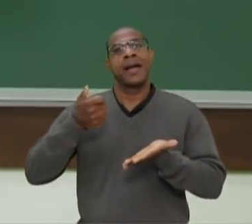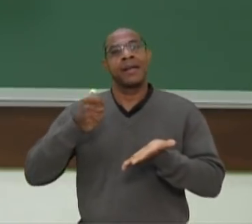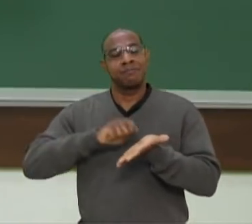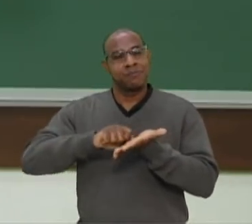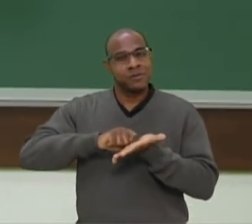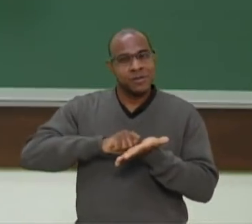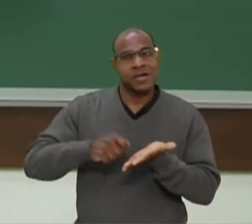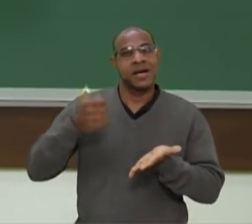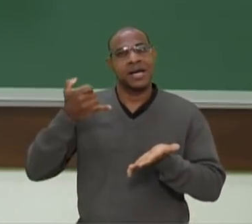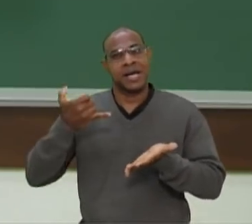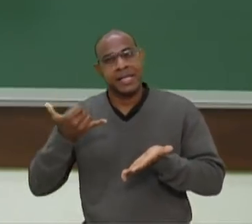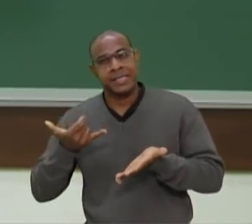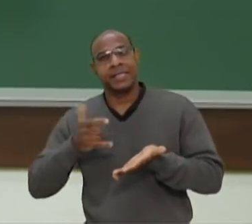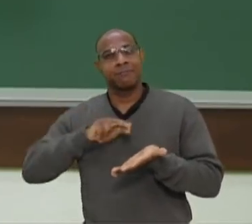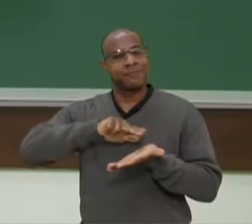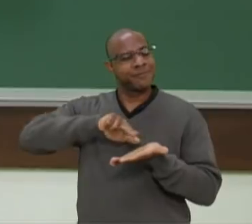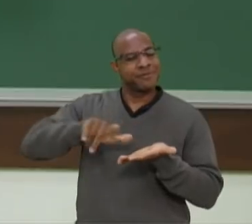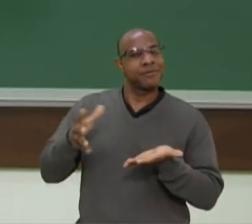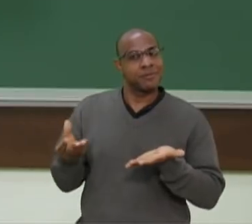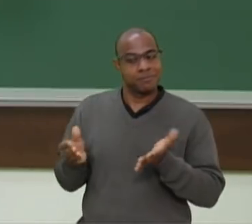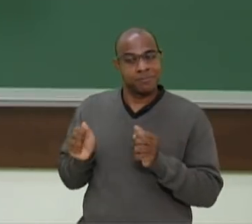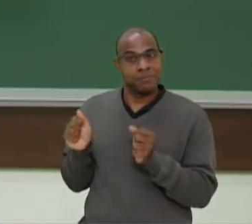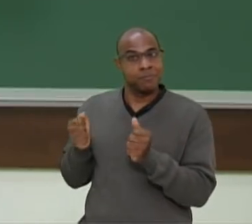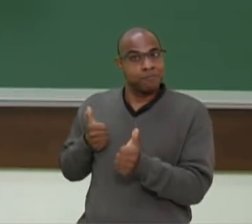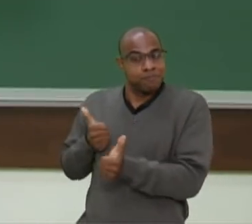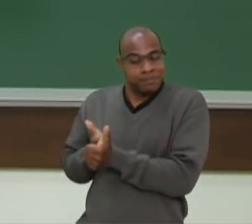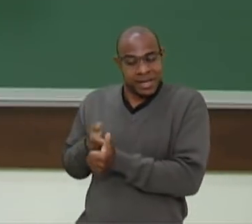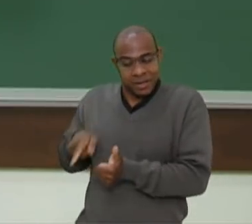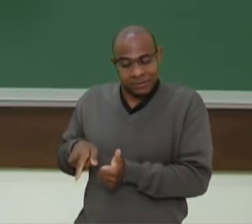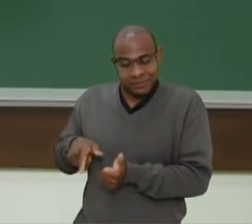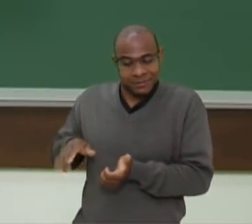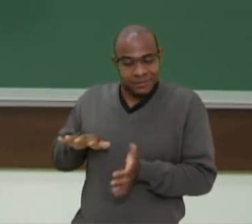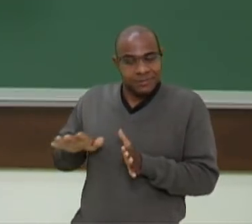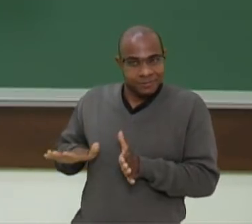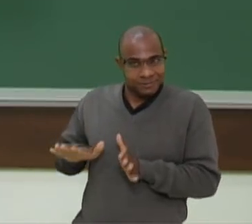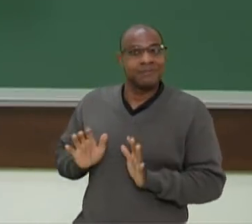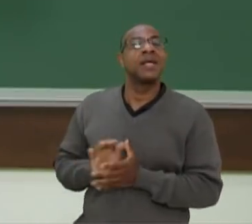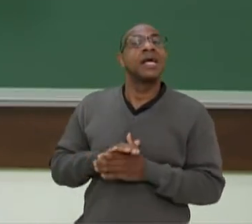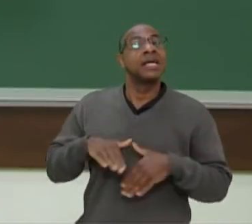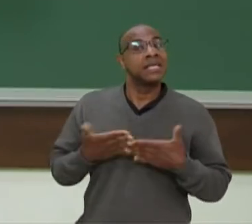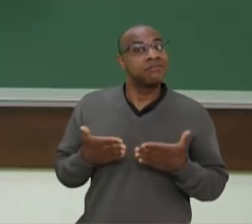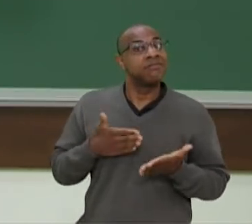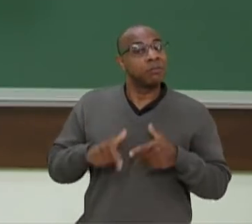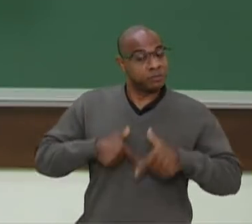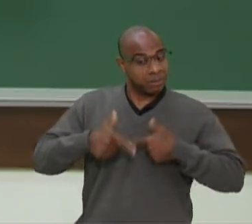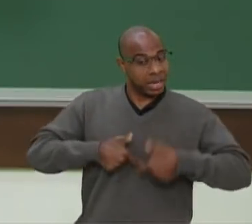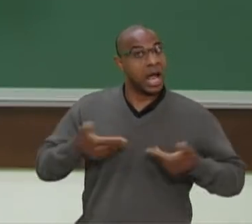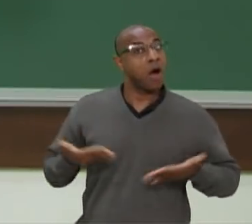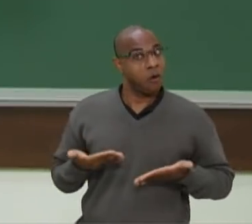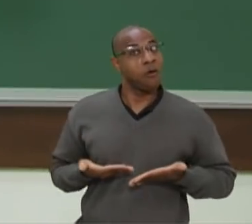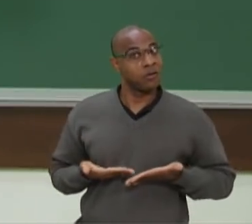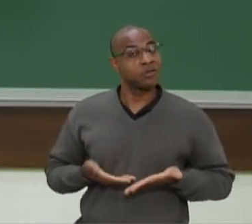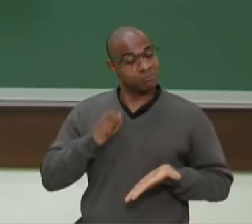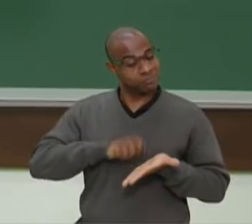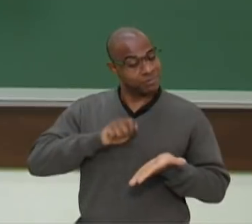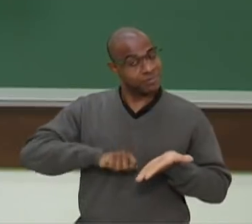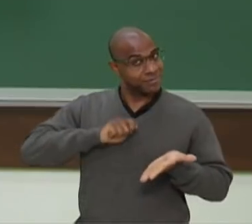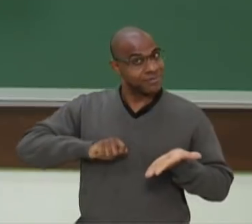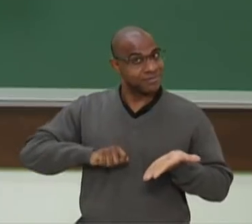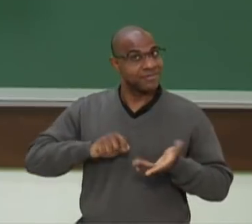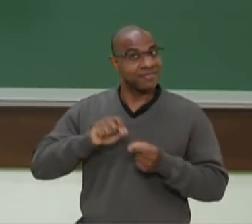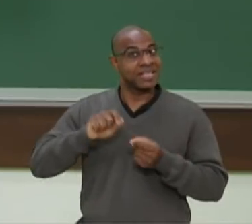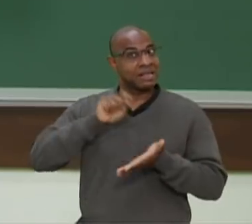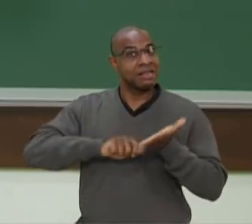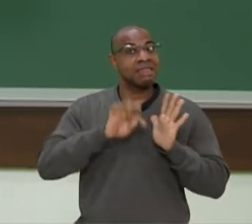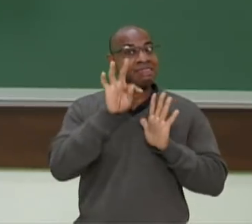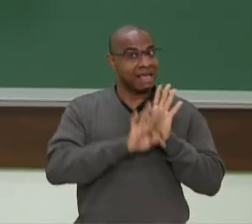seu lápis, sua caneta, deixa tudo aí próximo a você. E vamos trabalhar hoje. Hoje nós vamos produzir